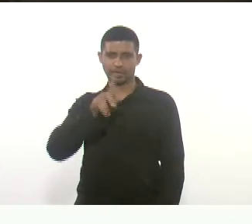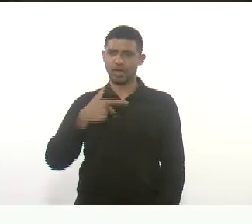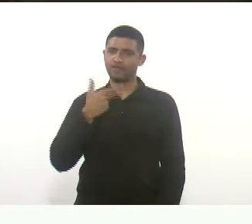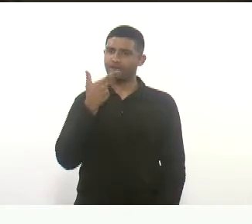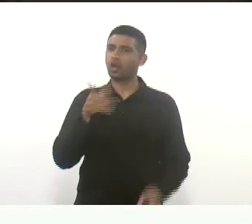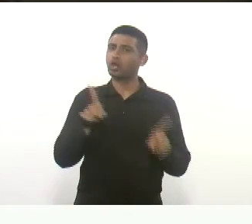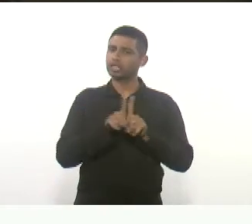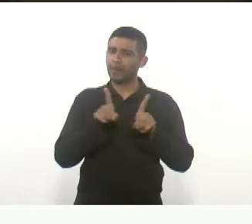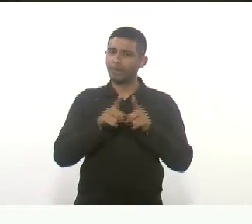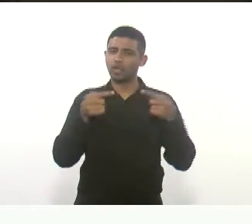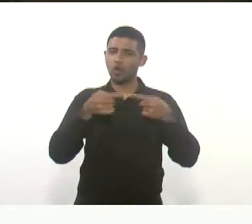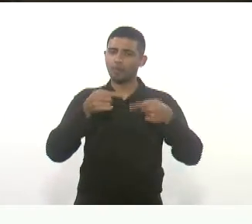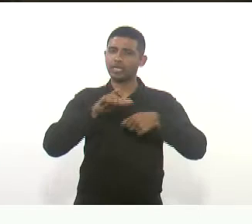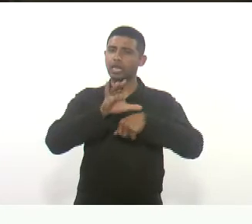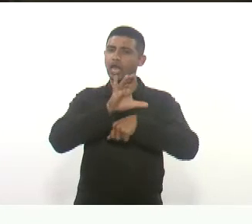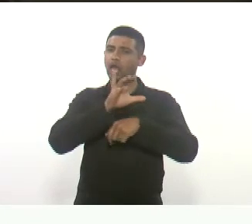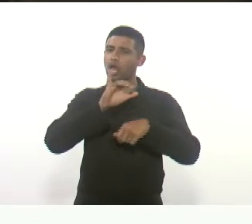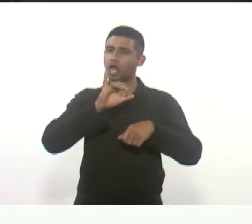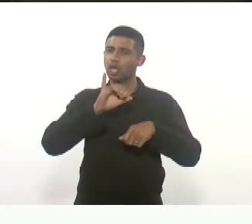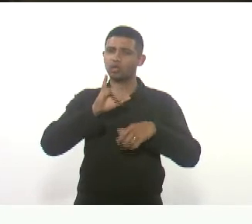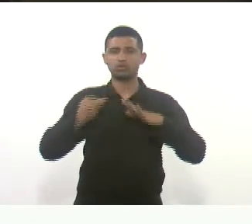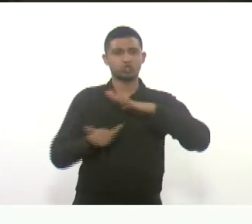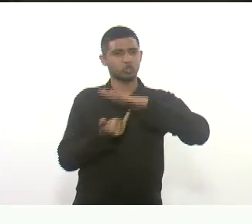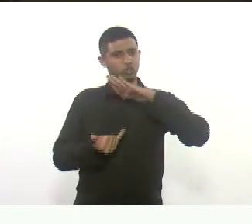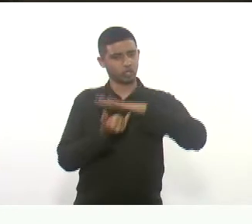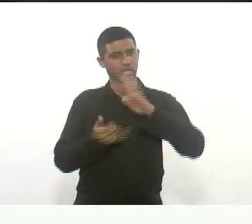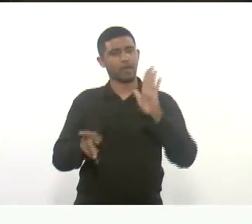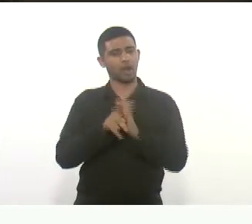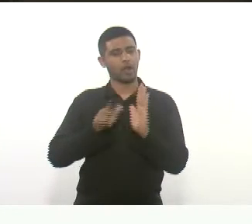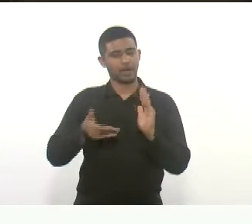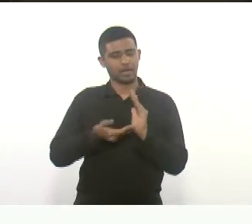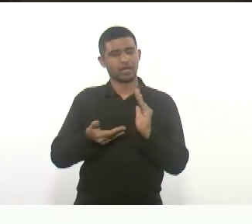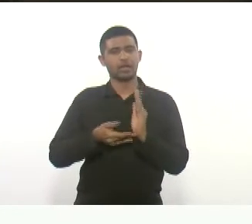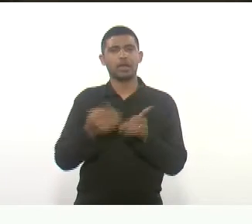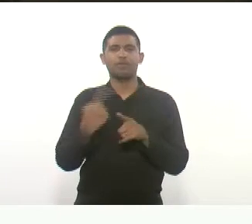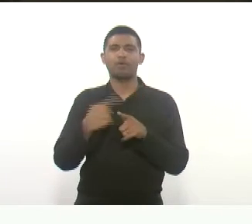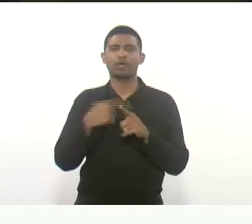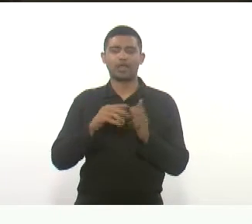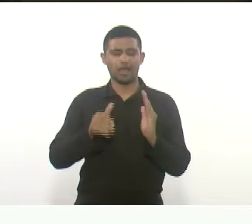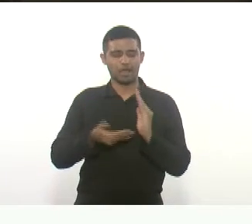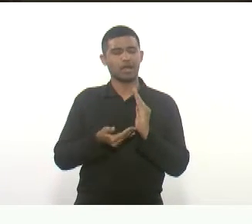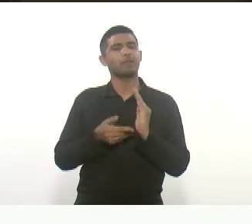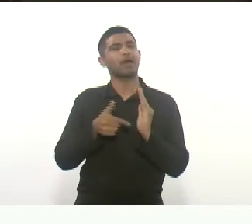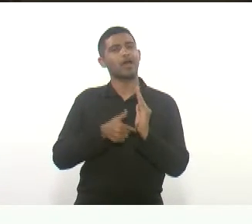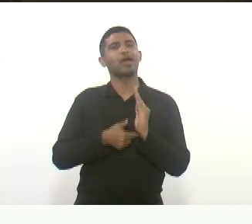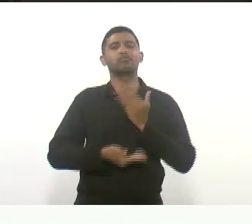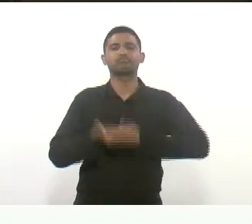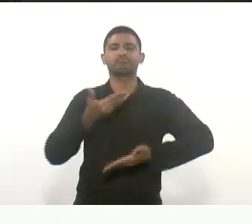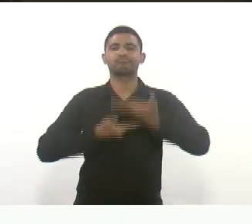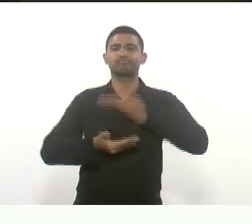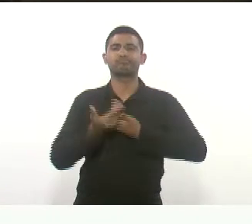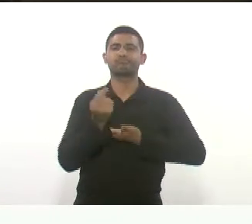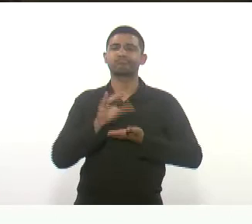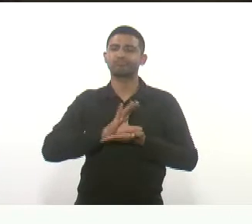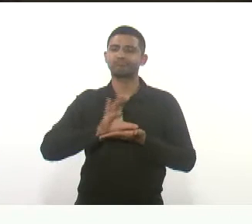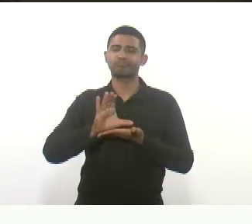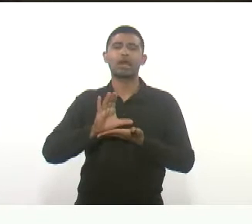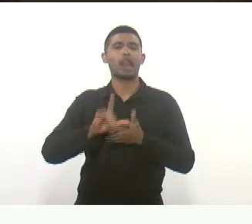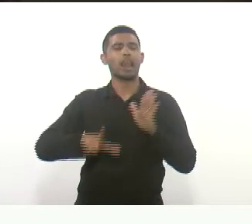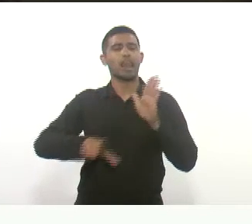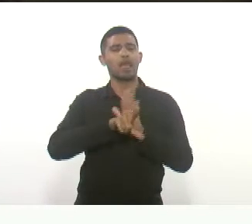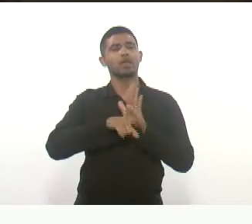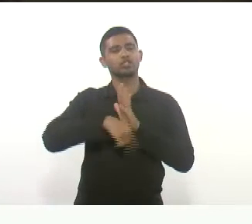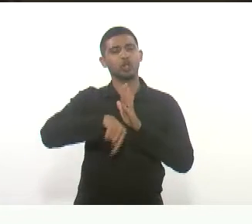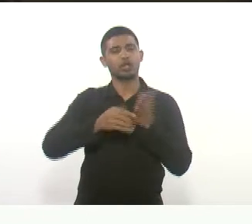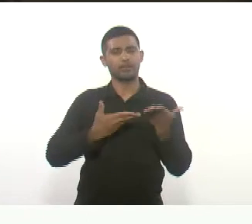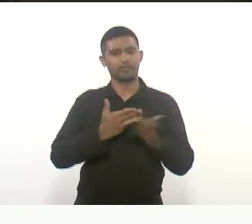entendimento institucional da Câmara. E quando a gente fala institucional, porque a Câmara também contribuiu com recursos para que a legislação que a gente